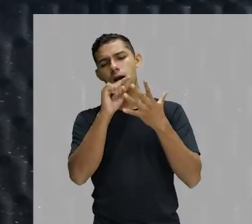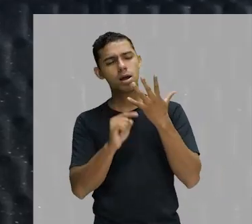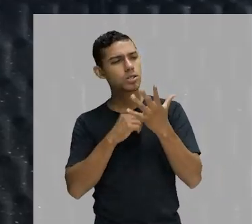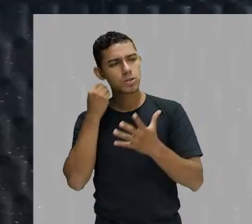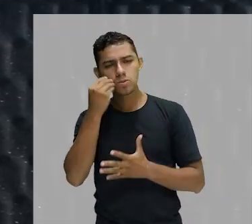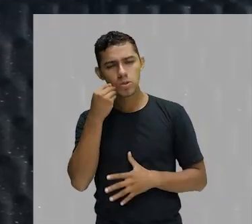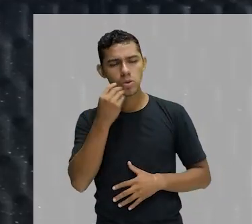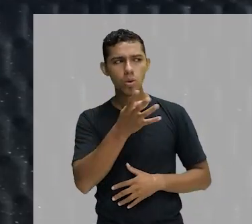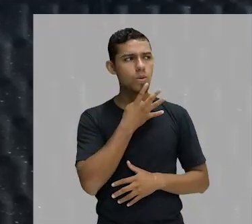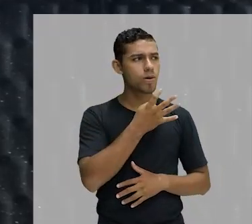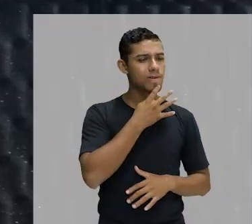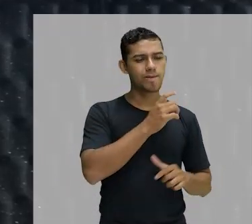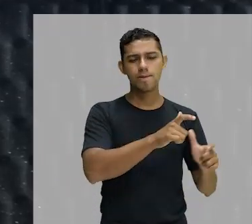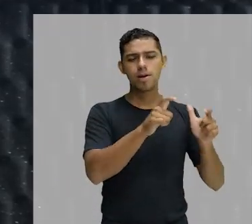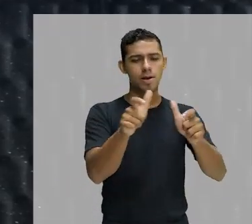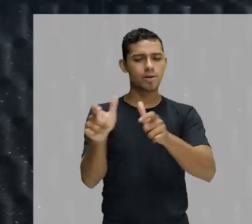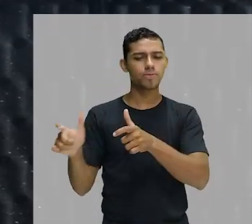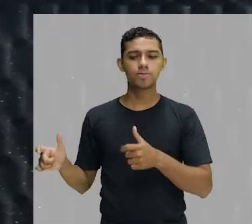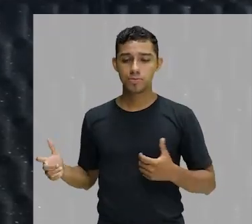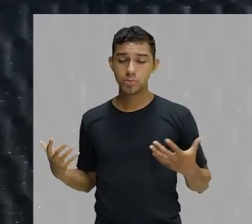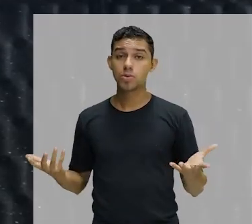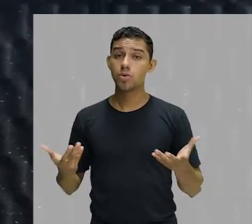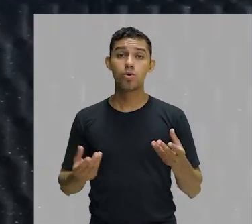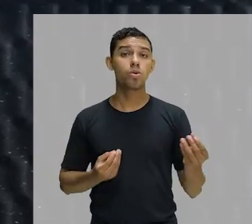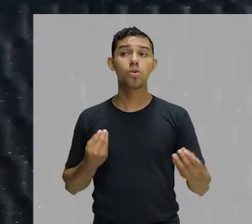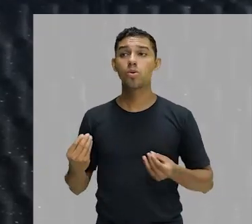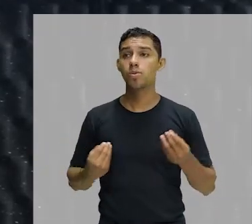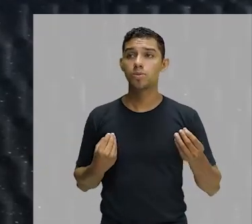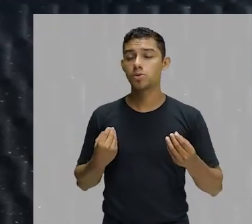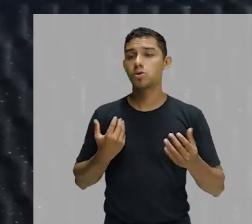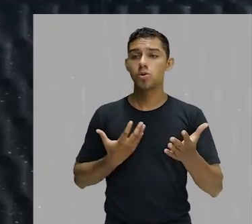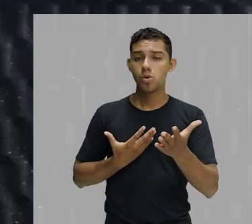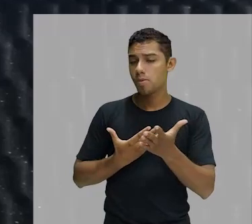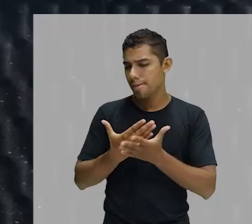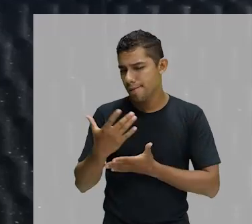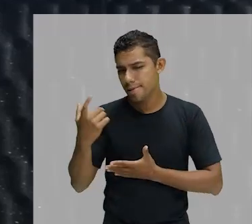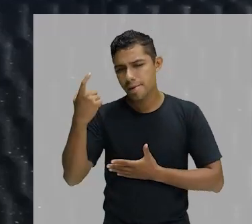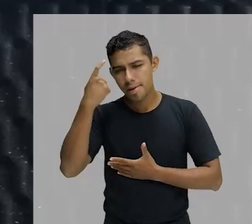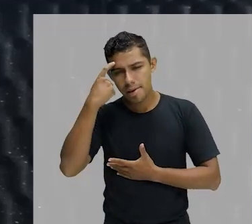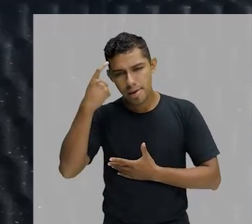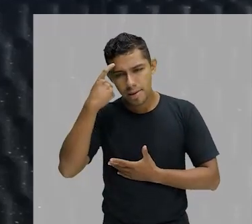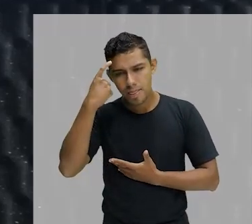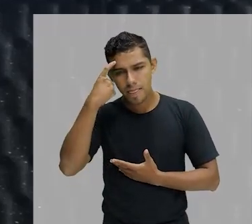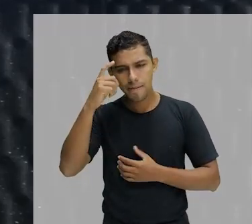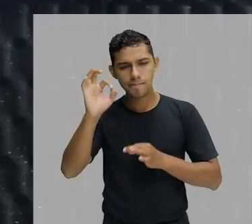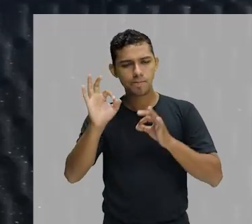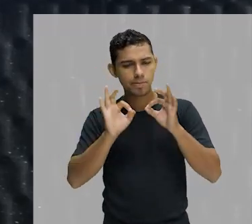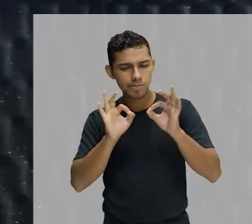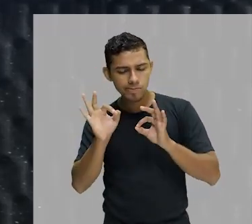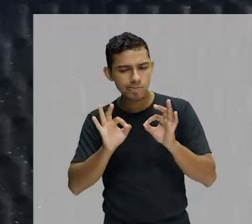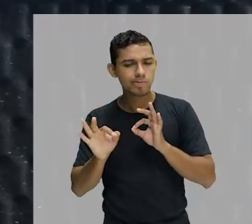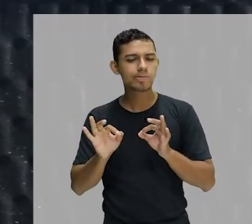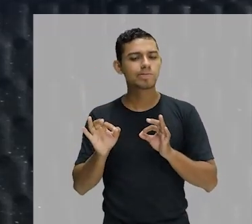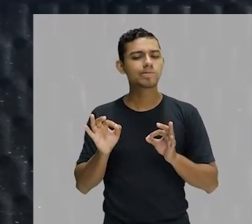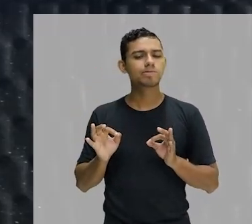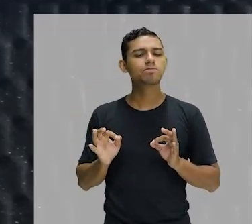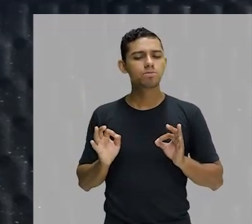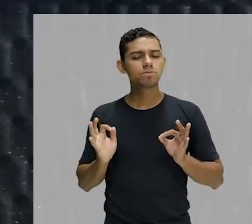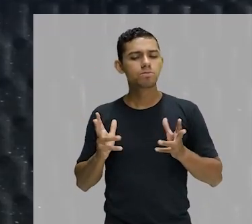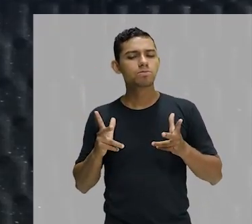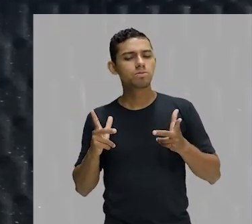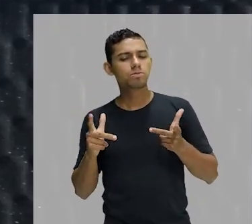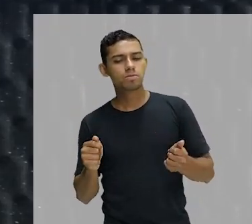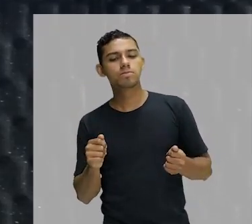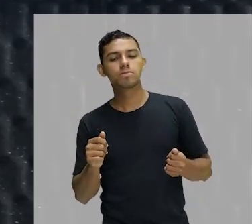experimentar. Nessas etapas aqui vocês vão ver quando é que a gente vai começar a pensar em especializar